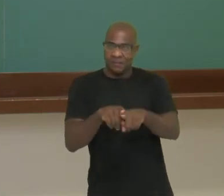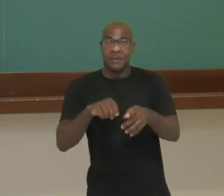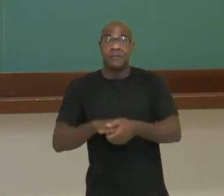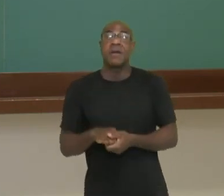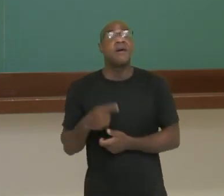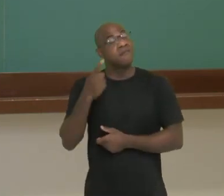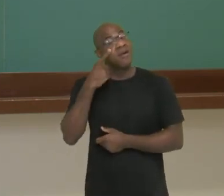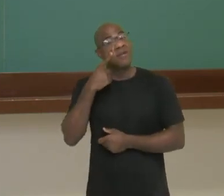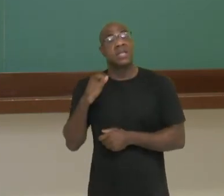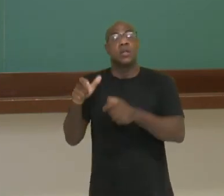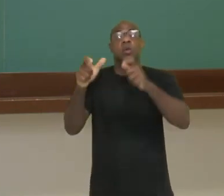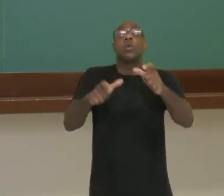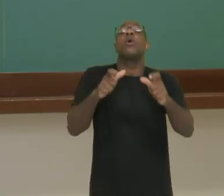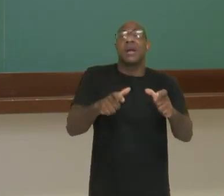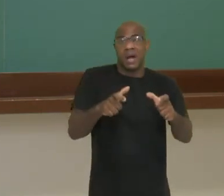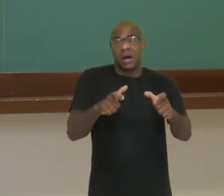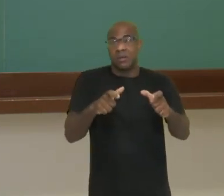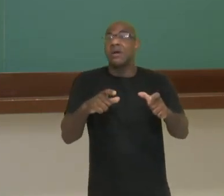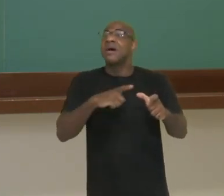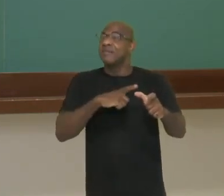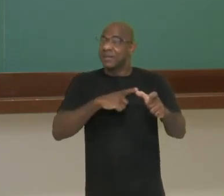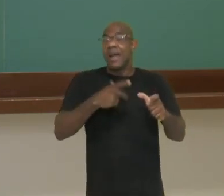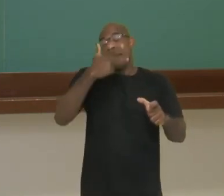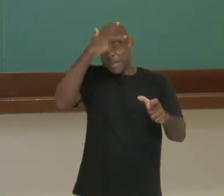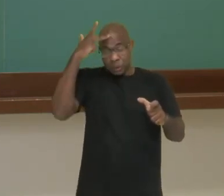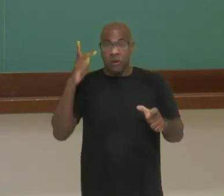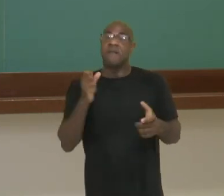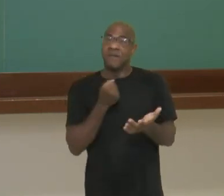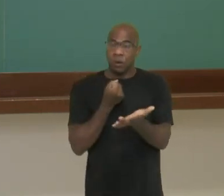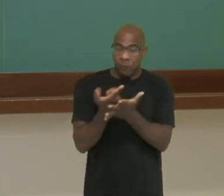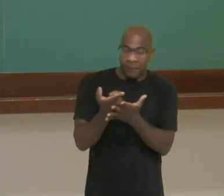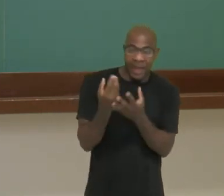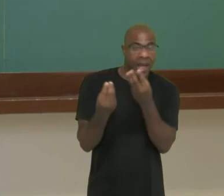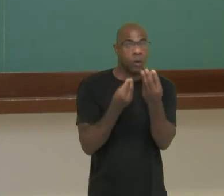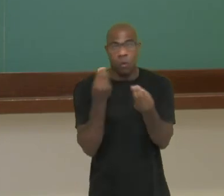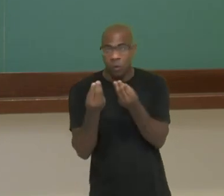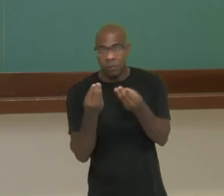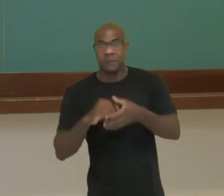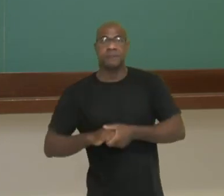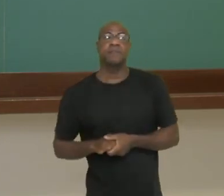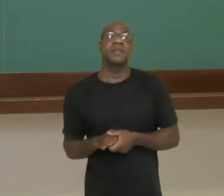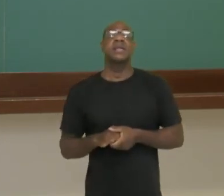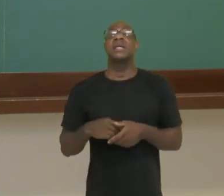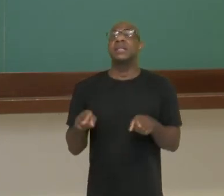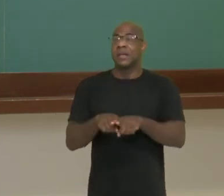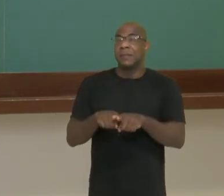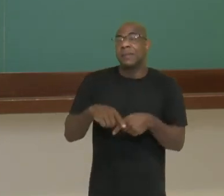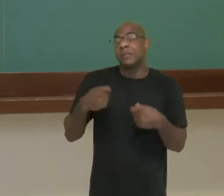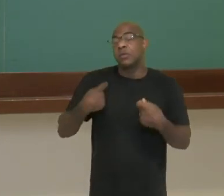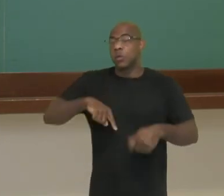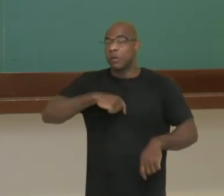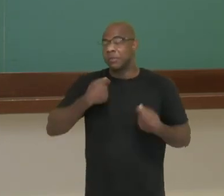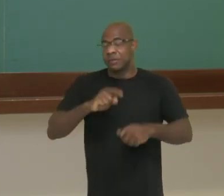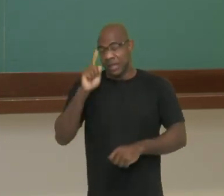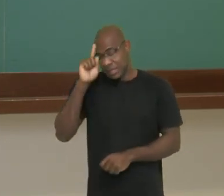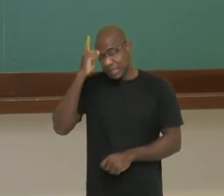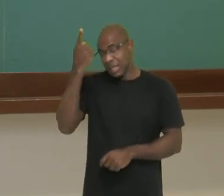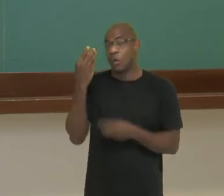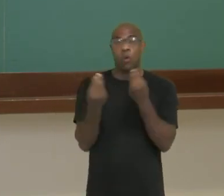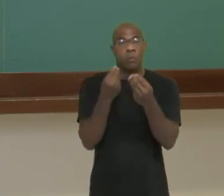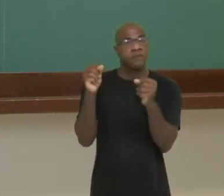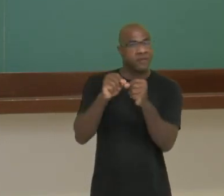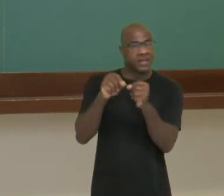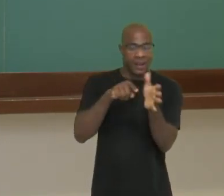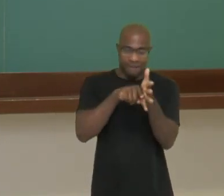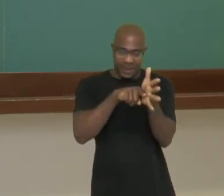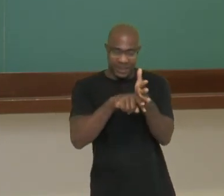e dentro do espaço que ela tem, que tipo de material que ela vai poder oferecer. Mas aí a gente já tem a ideia de como fazer. Eu disse até para